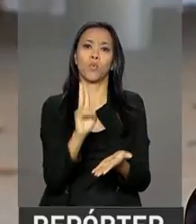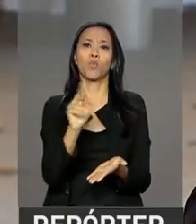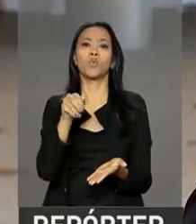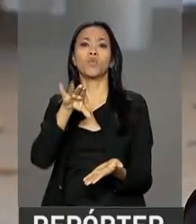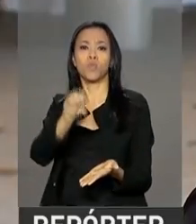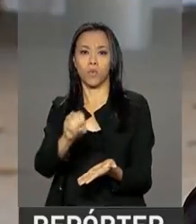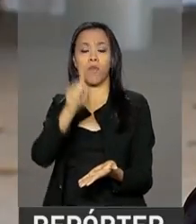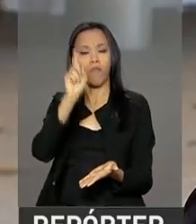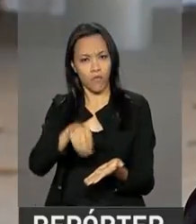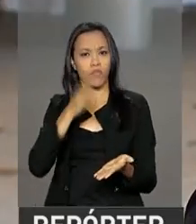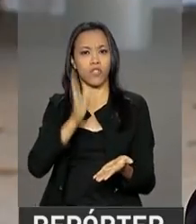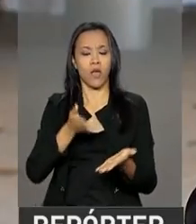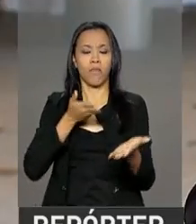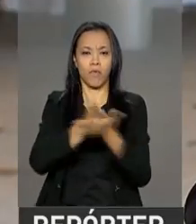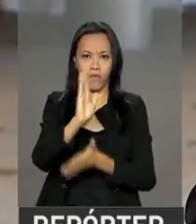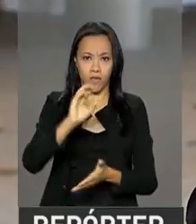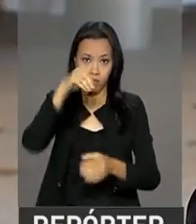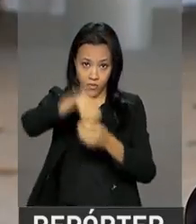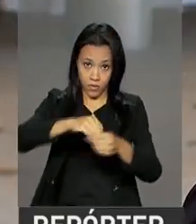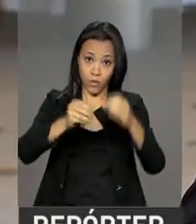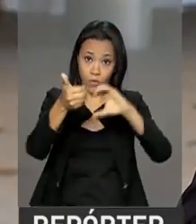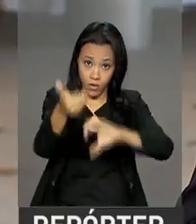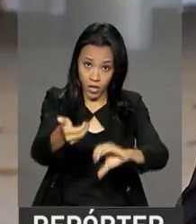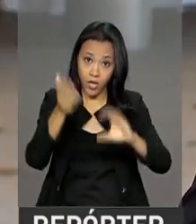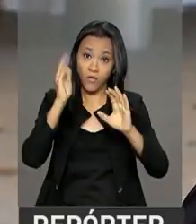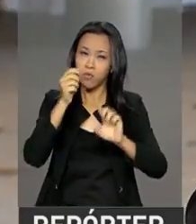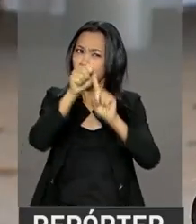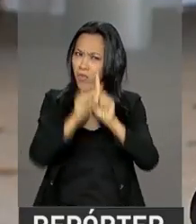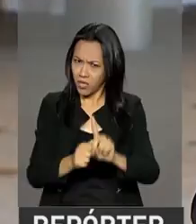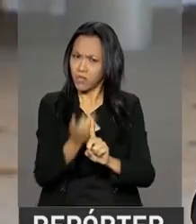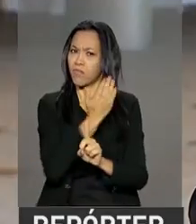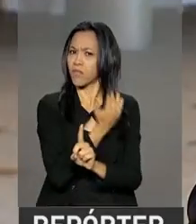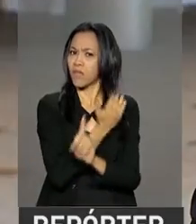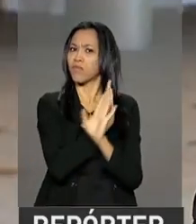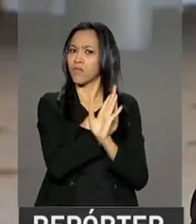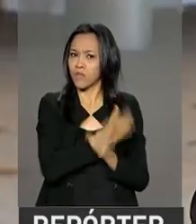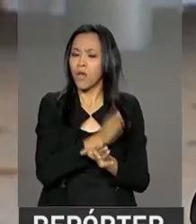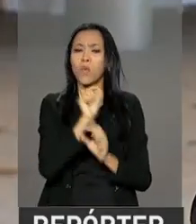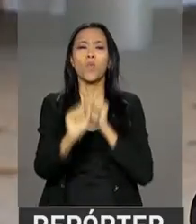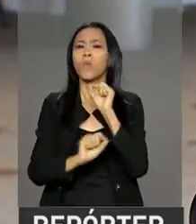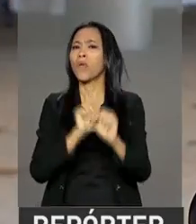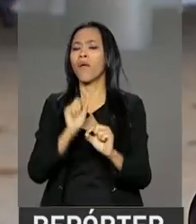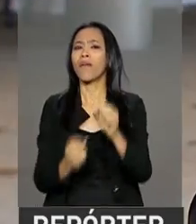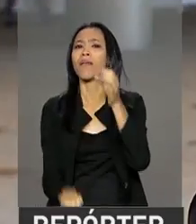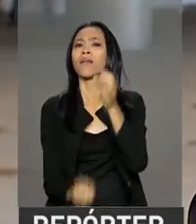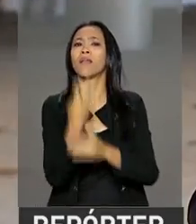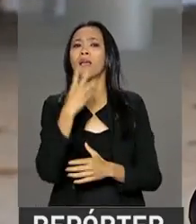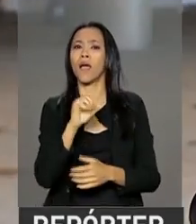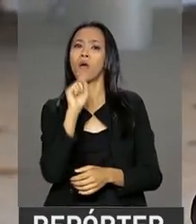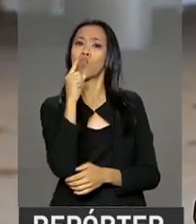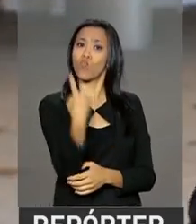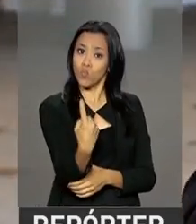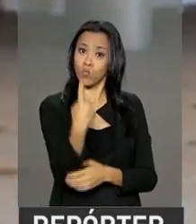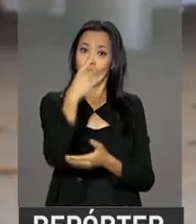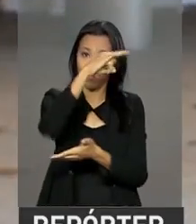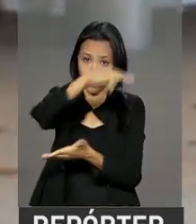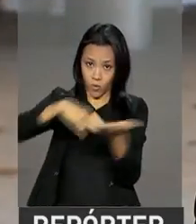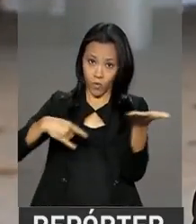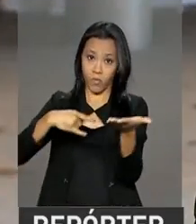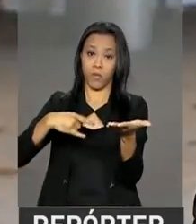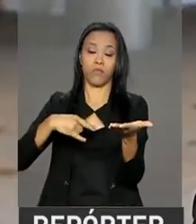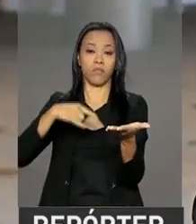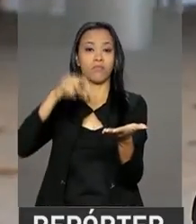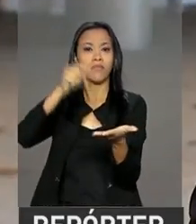Congresso Nacional concluiu a tramitação no mês passado e vai criar o documento de identificação nacional que vai reunir